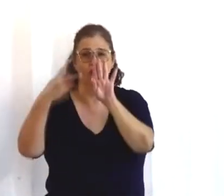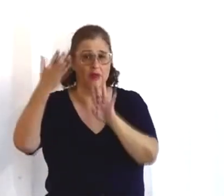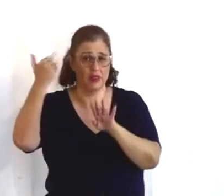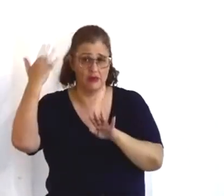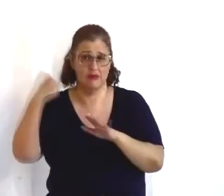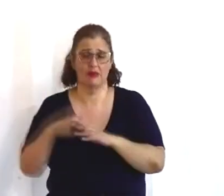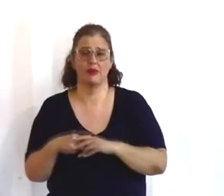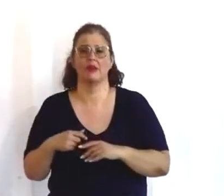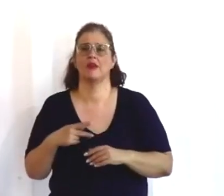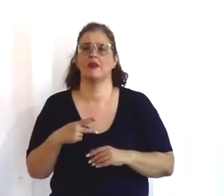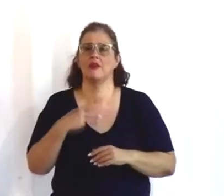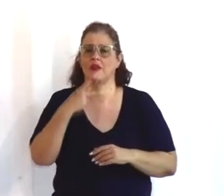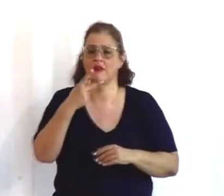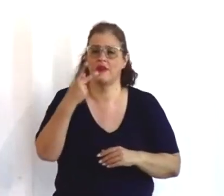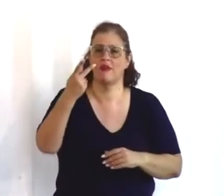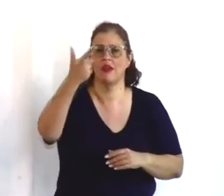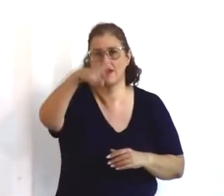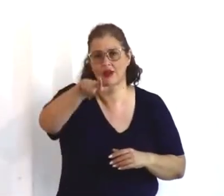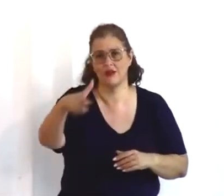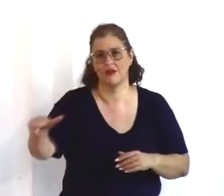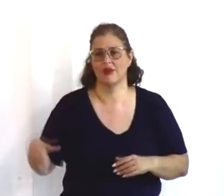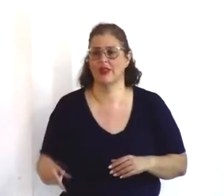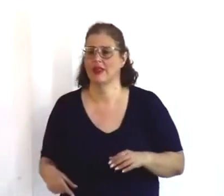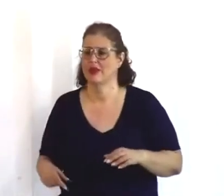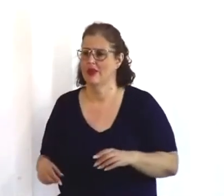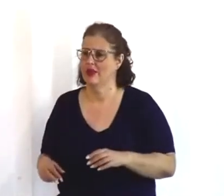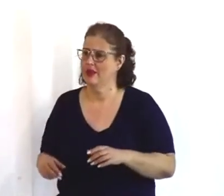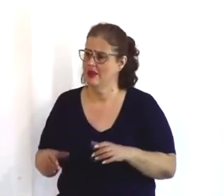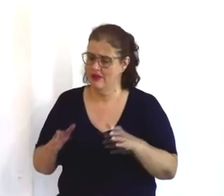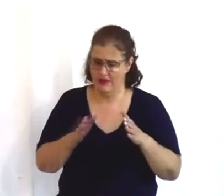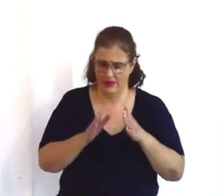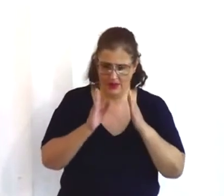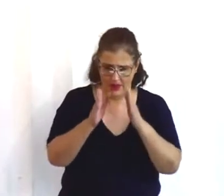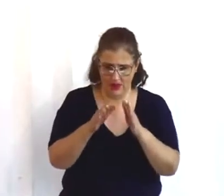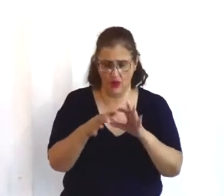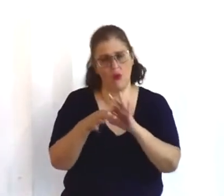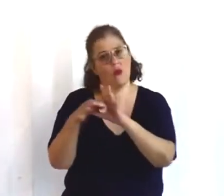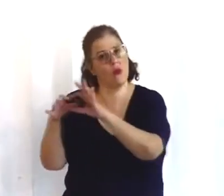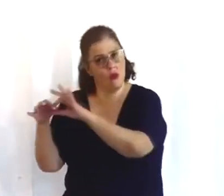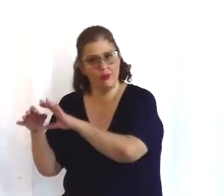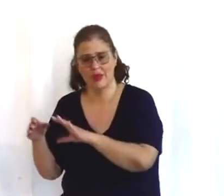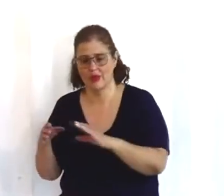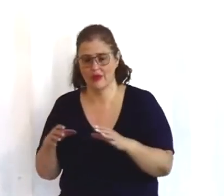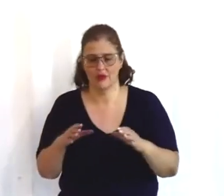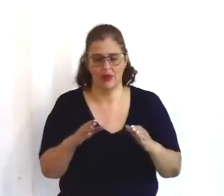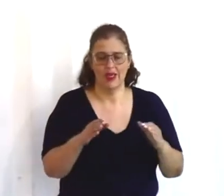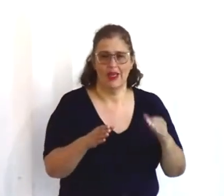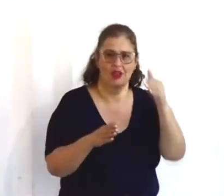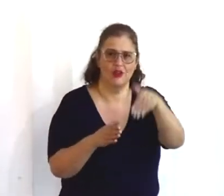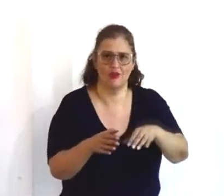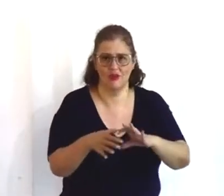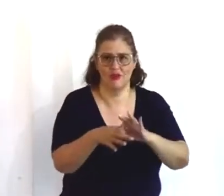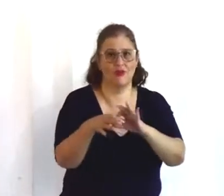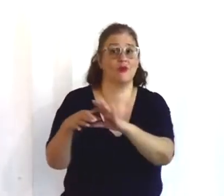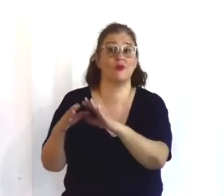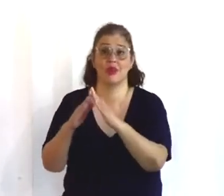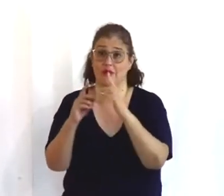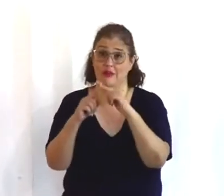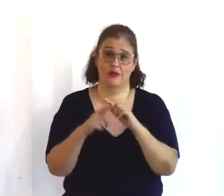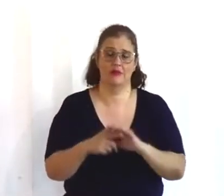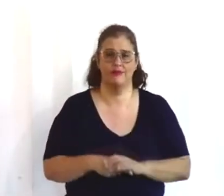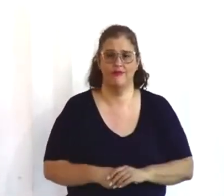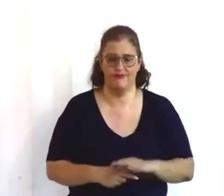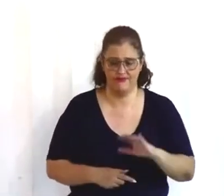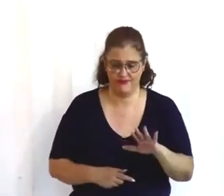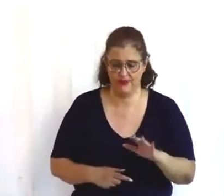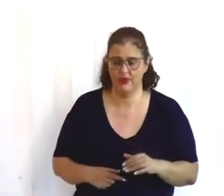se repetindo com aspectos diferentes para entender o contexto daquela igreja e daquela cidade, mas é outra promessa que eu e você